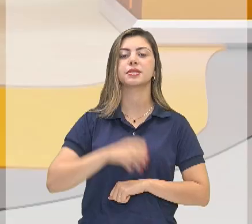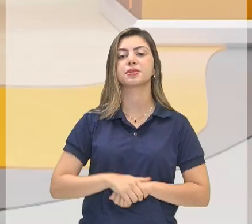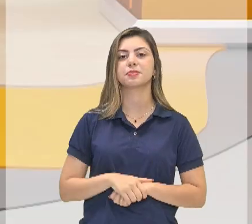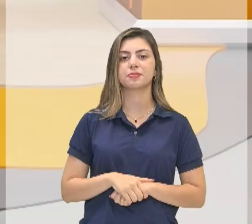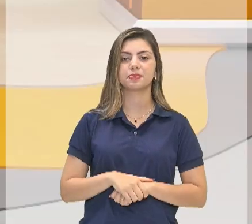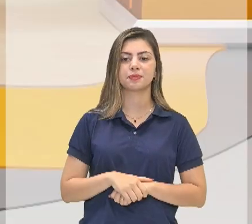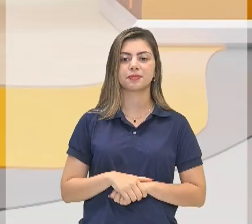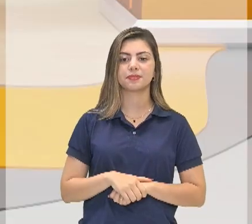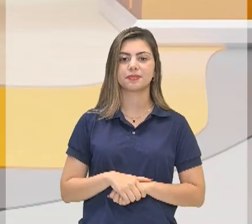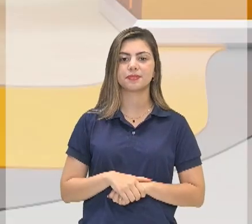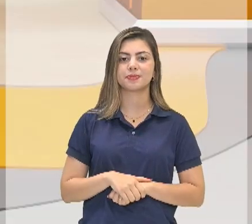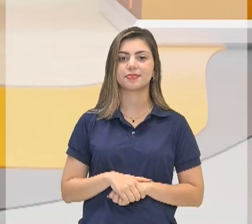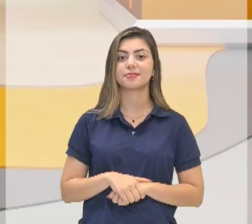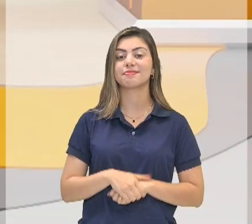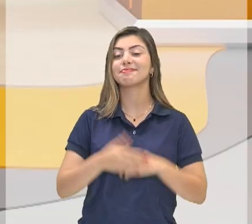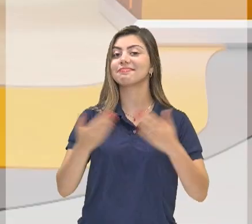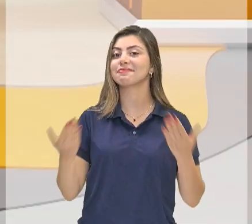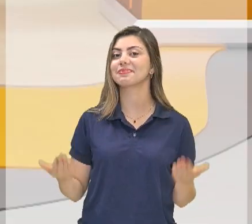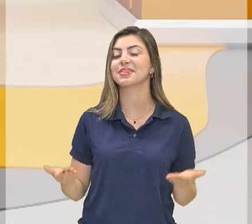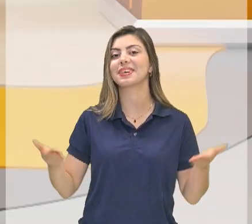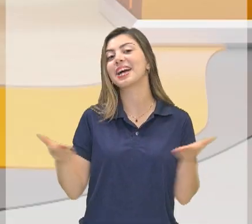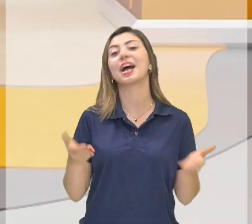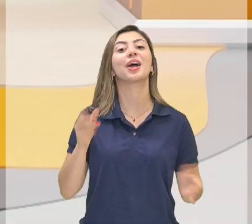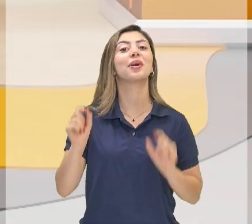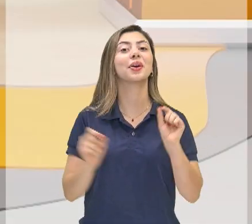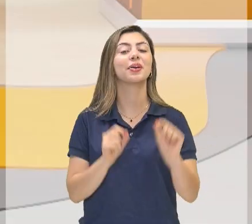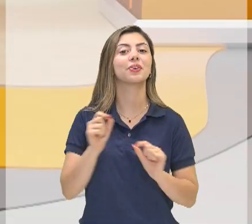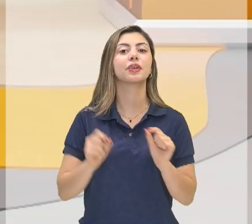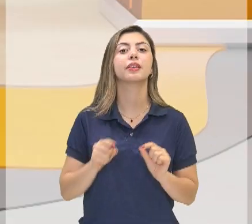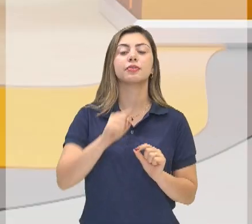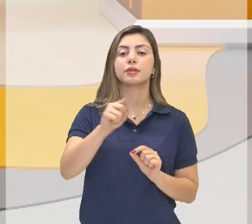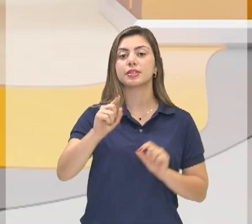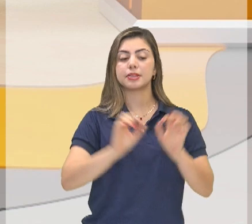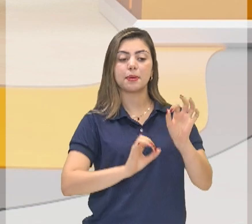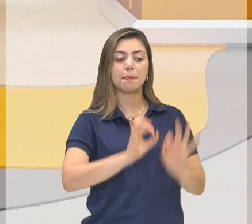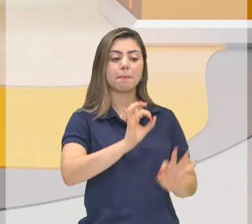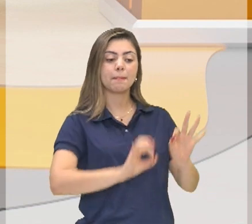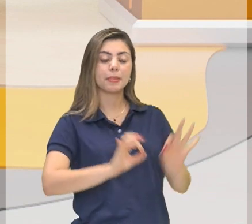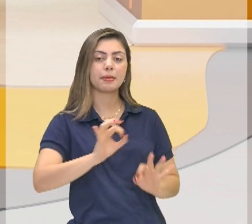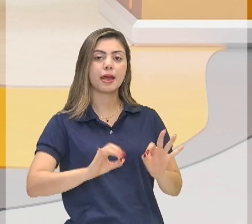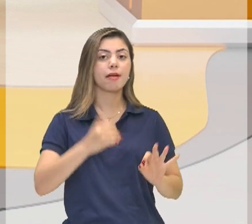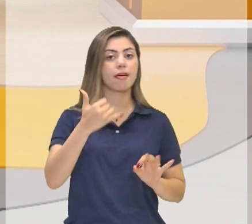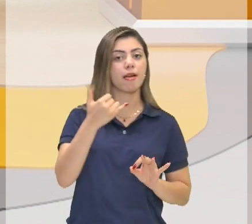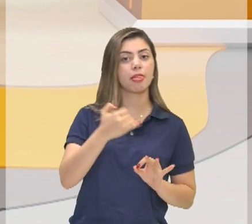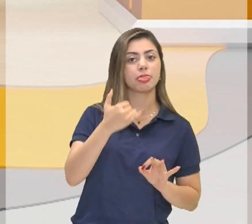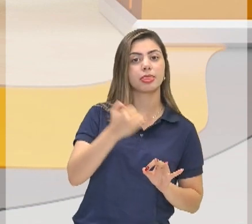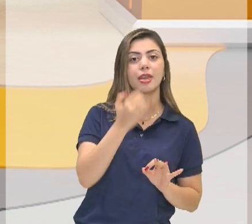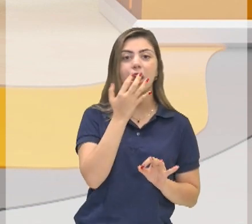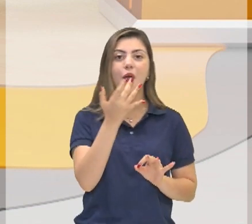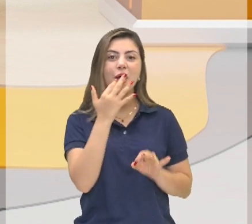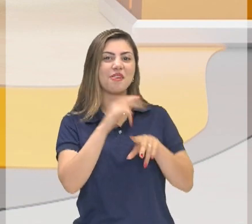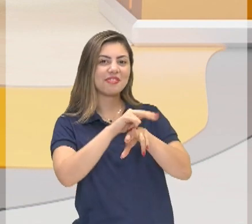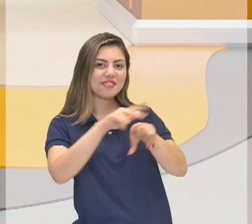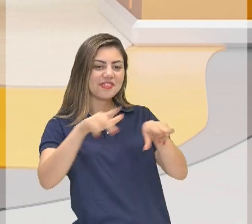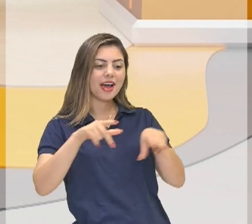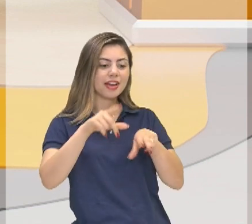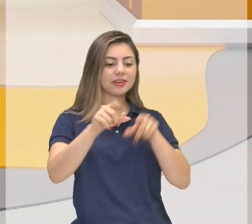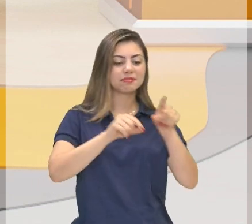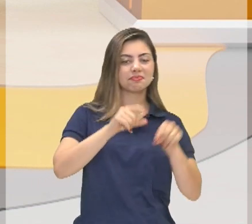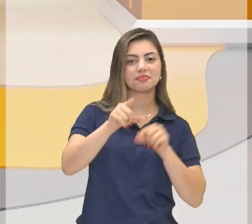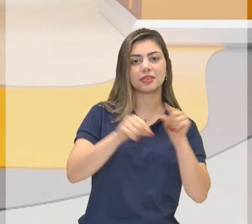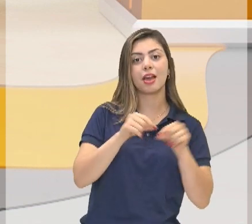Brasil/Amazonas. E esse é o momento de você separar aí as suas canetas coloridas, né? O